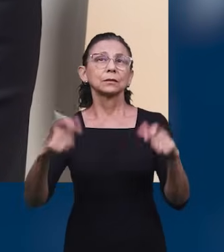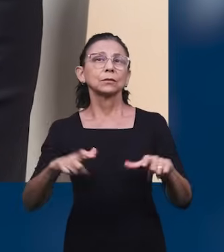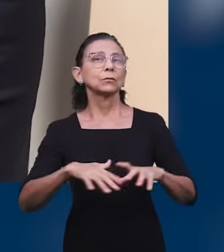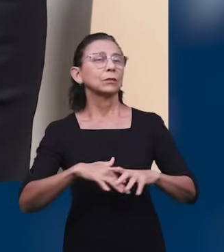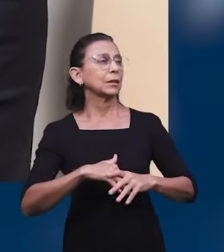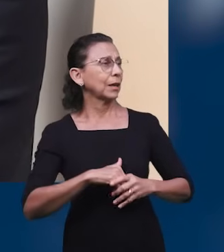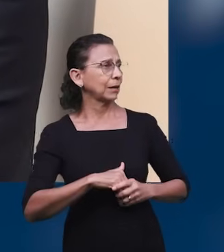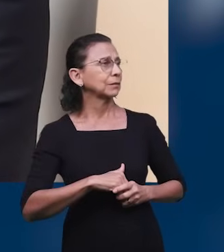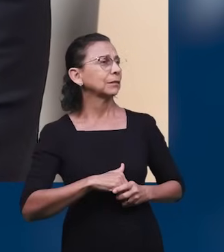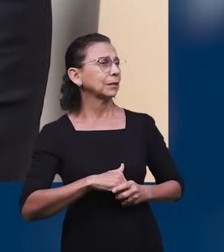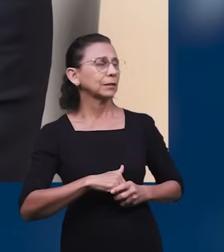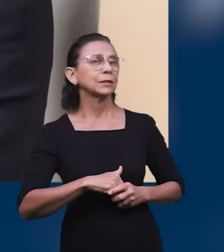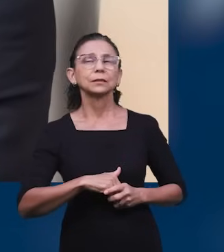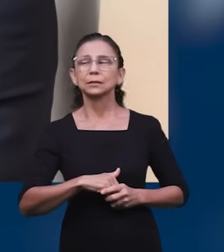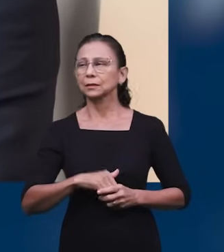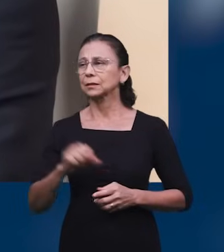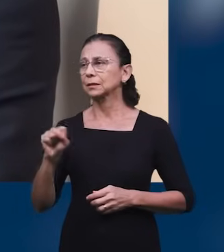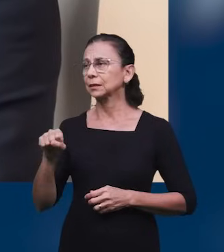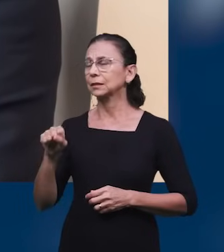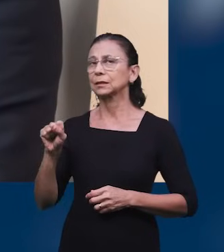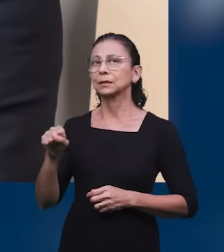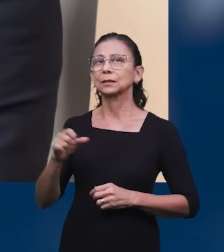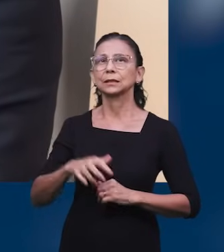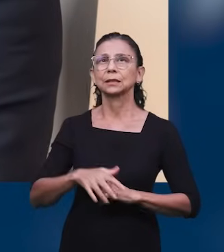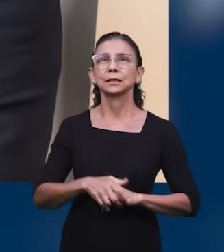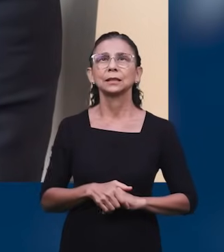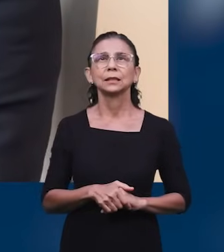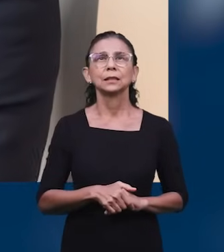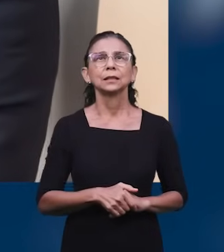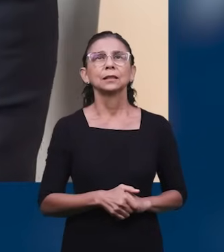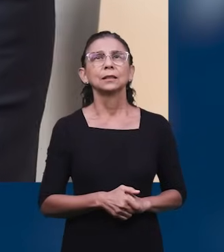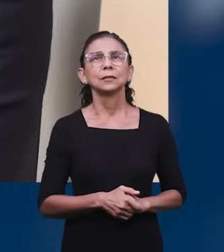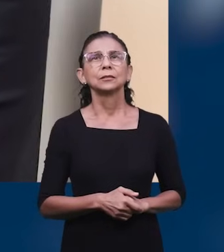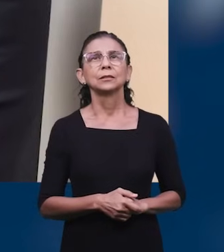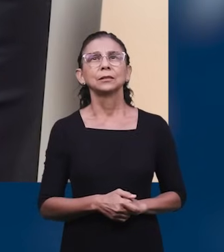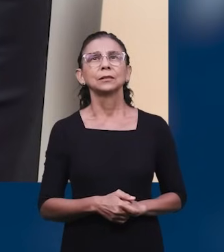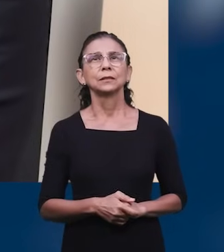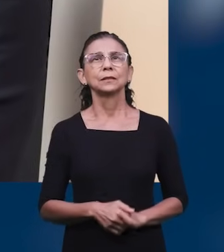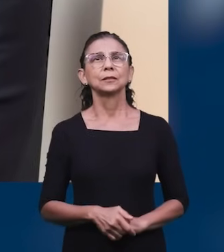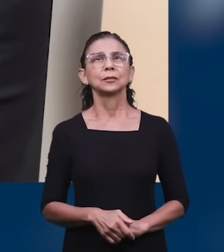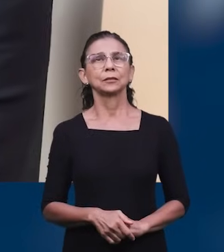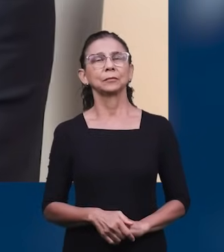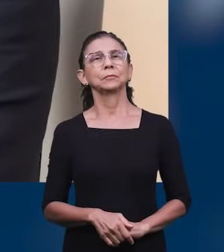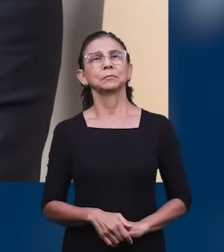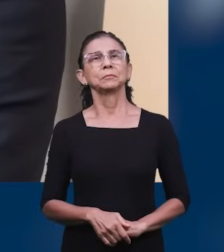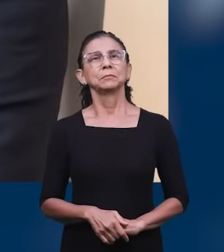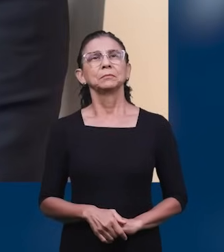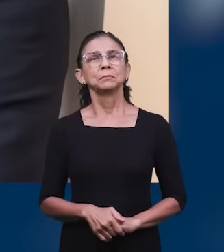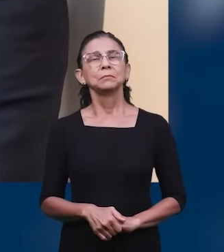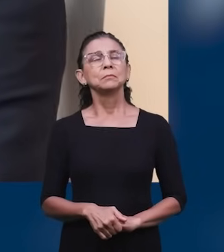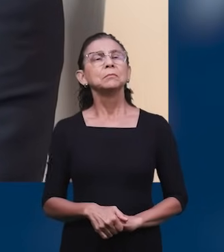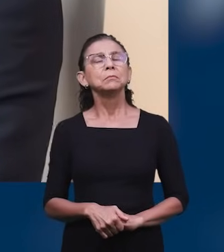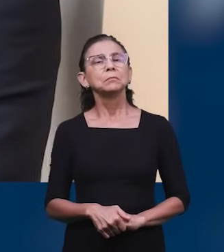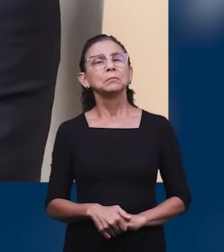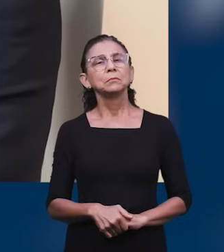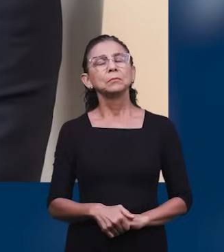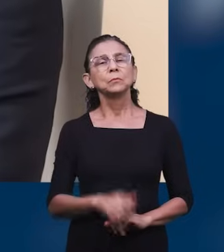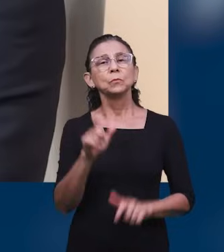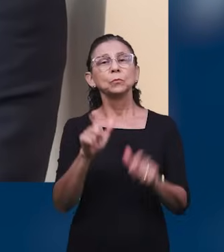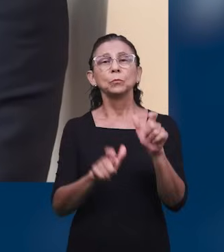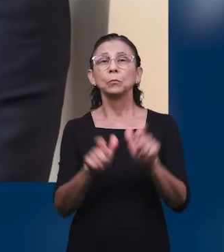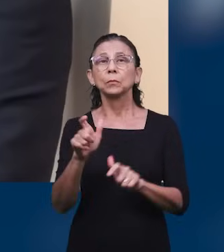muito surpreendidos com essa lotação que nós esperávamos. Verdade. Louvado seja